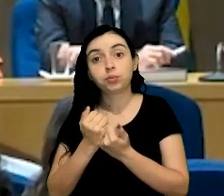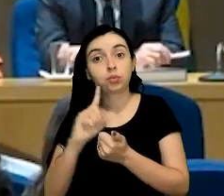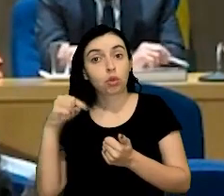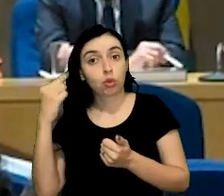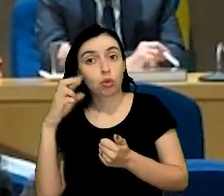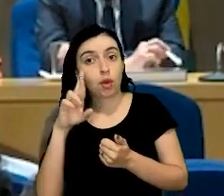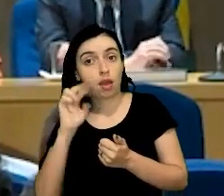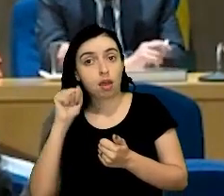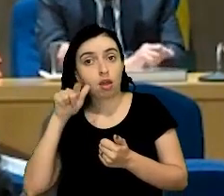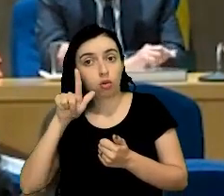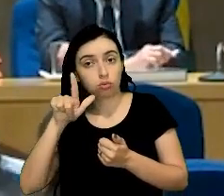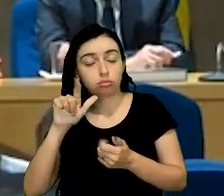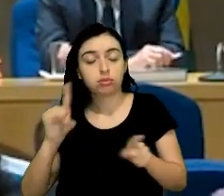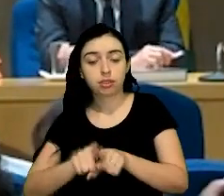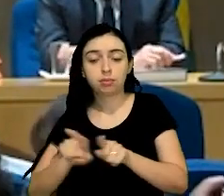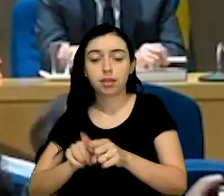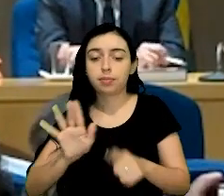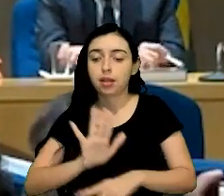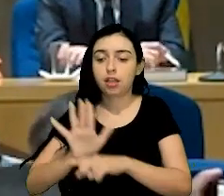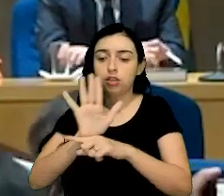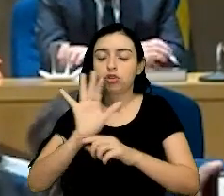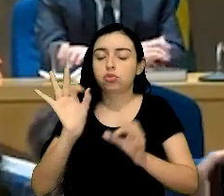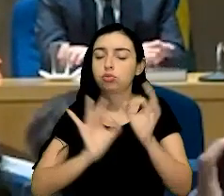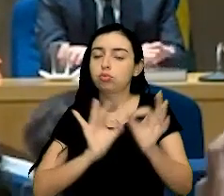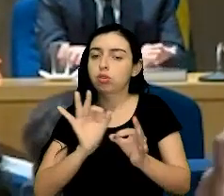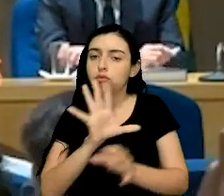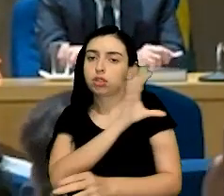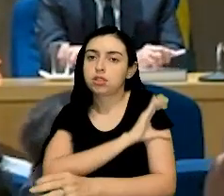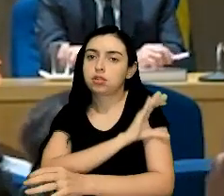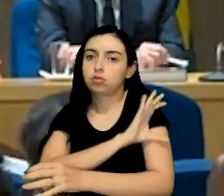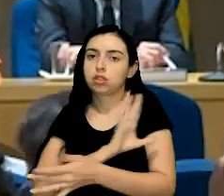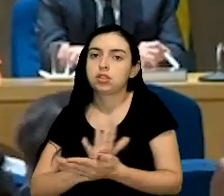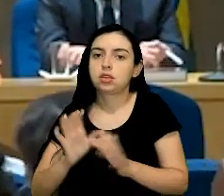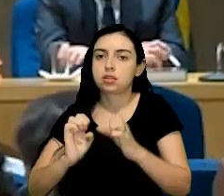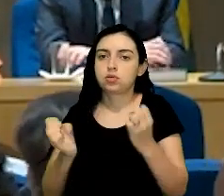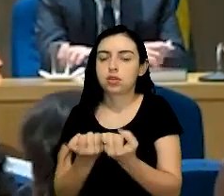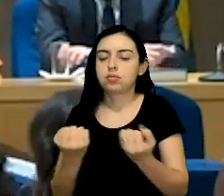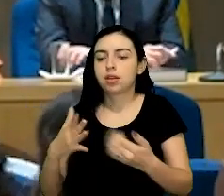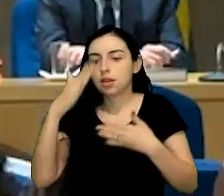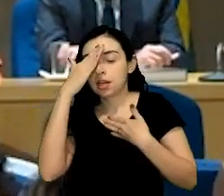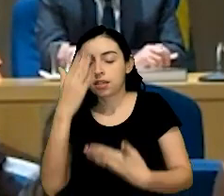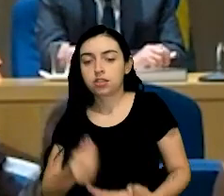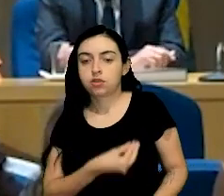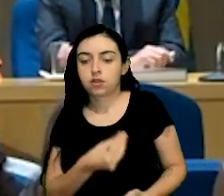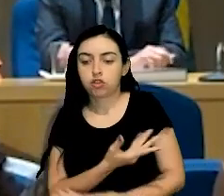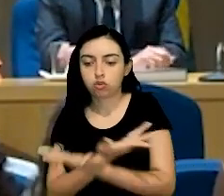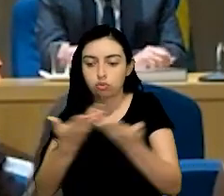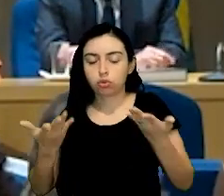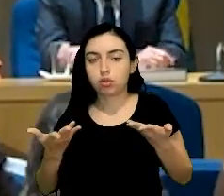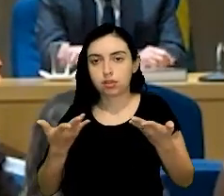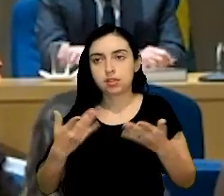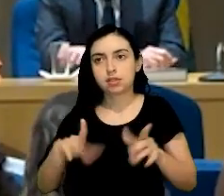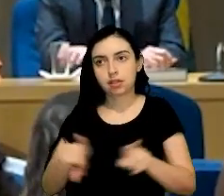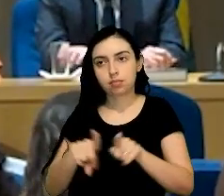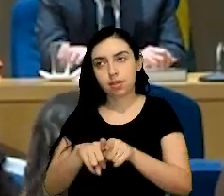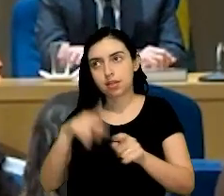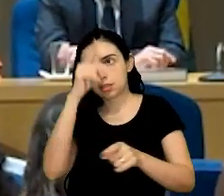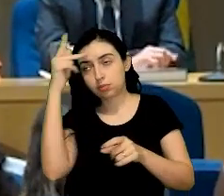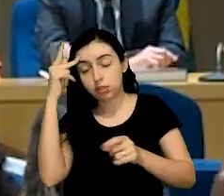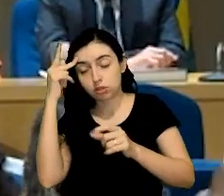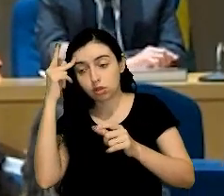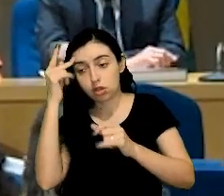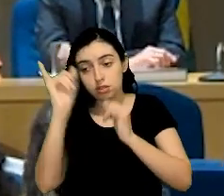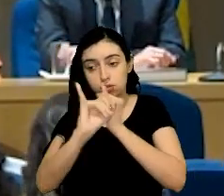pela ajuda na coordenação do evento. Agradeço a presença de todos que estão aqui, o pessoal que está à distância também nas outras subseções,